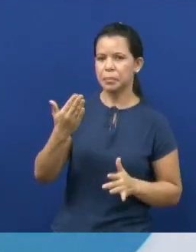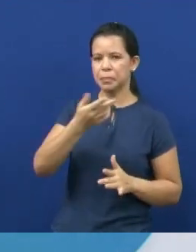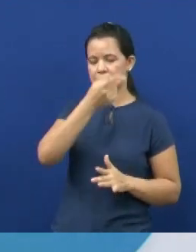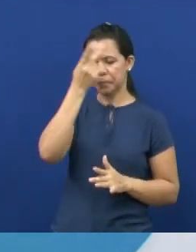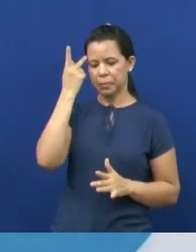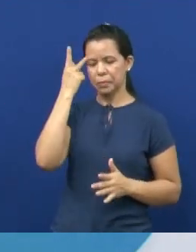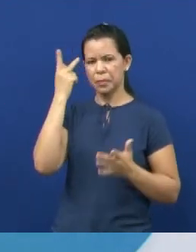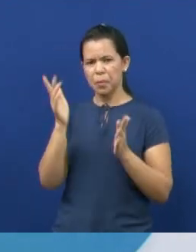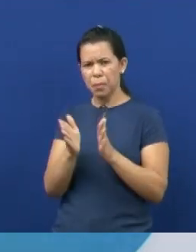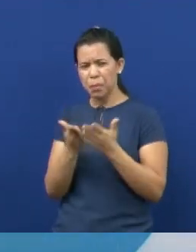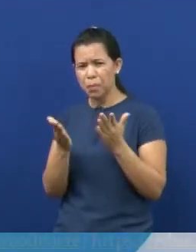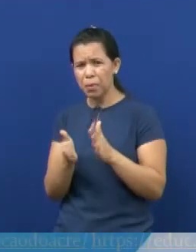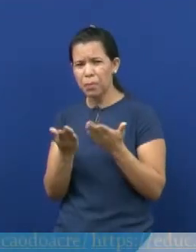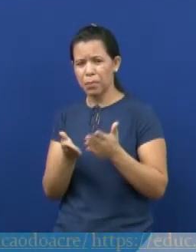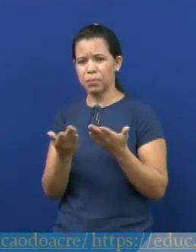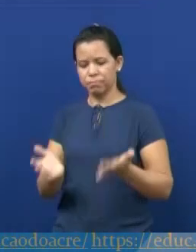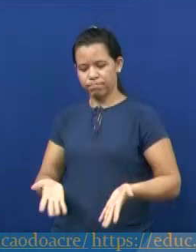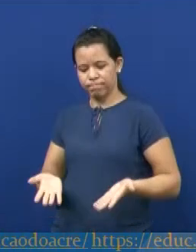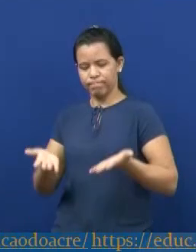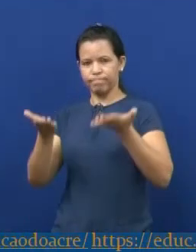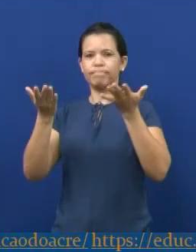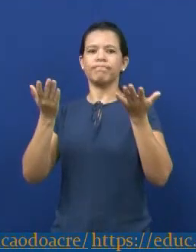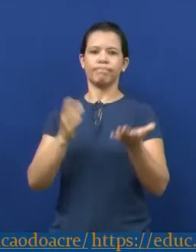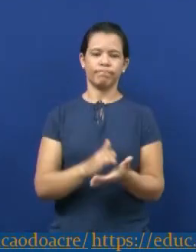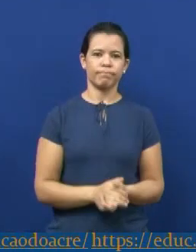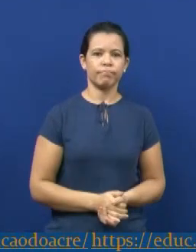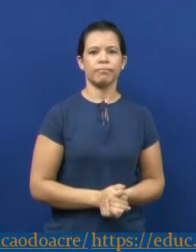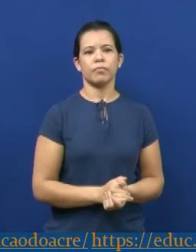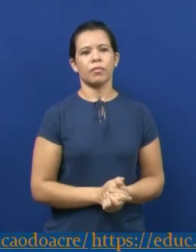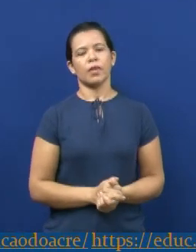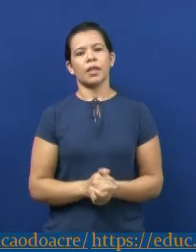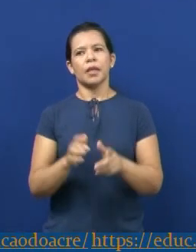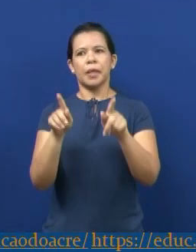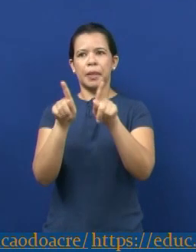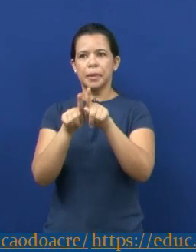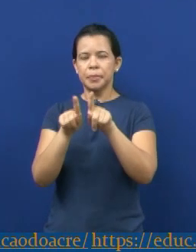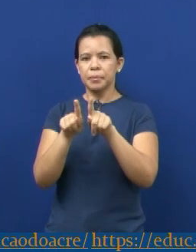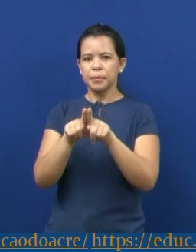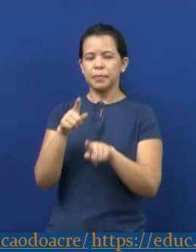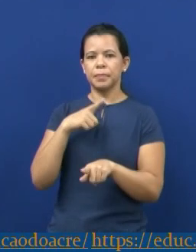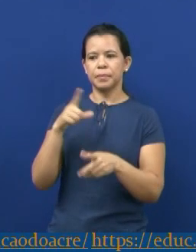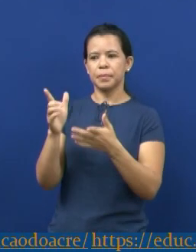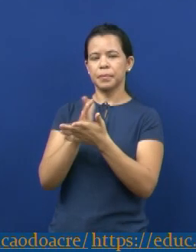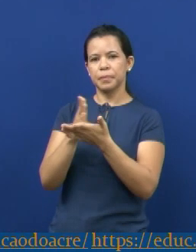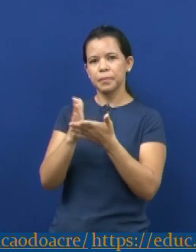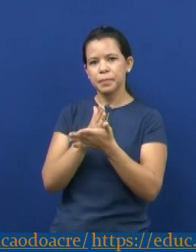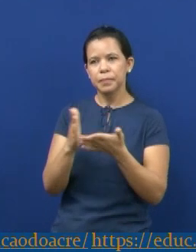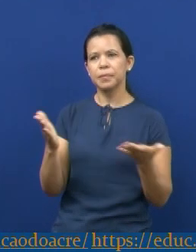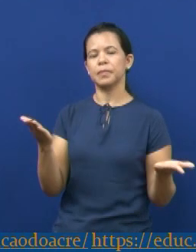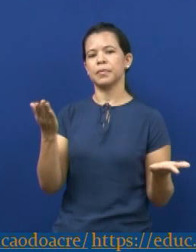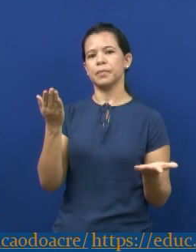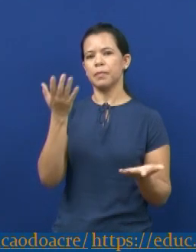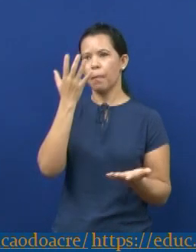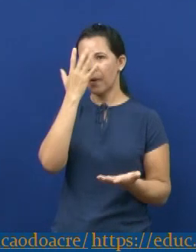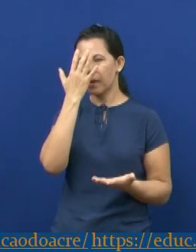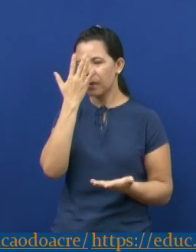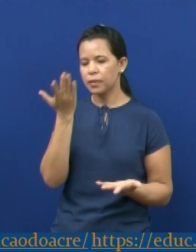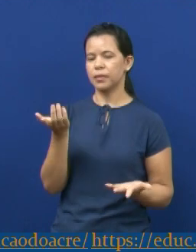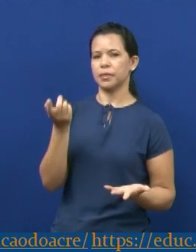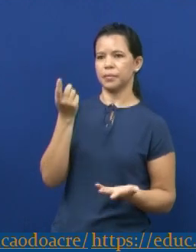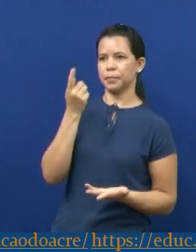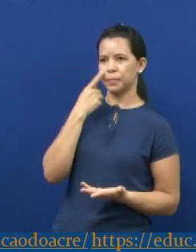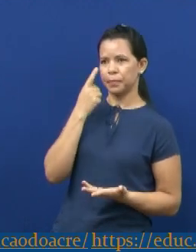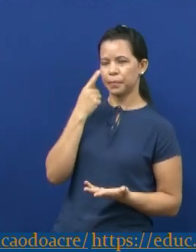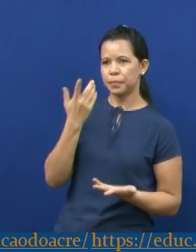a seguir a exemplo das máscaras você vai poder agora observar essas imagens que